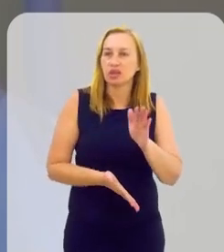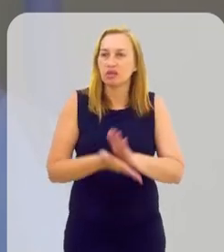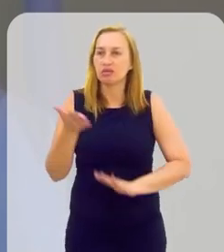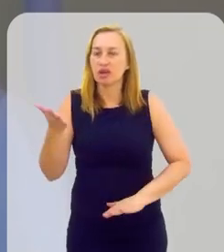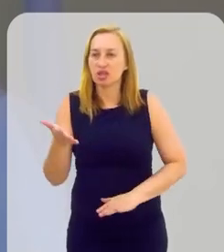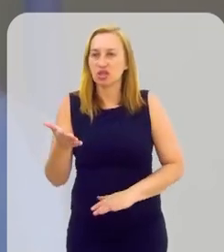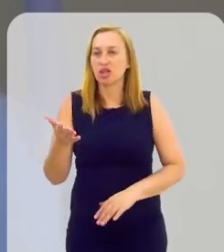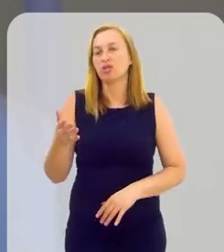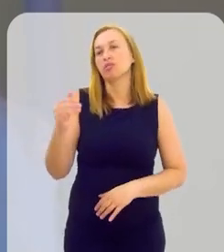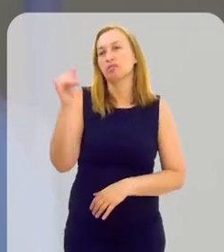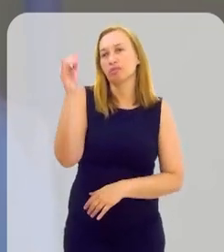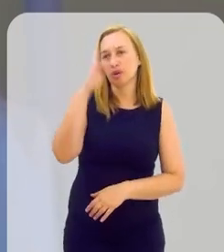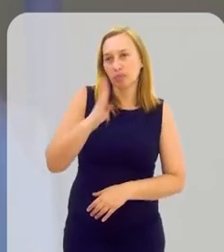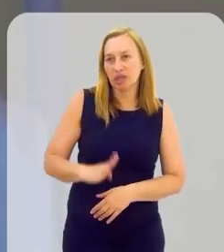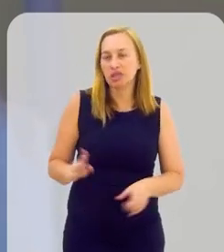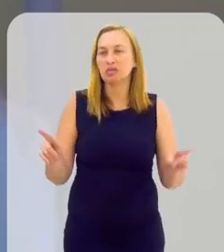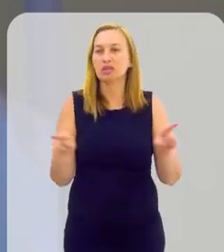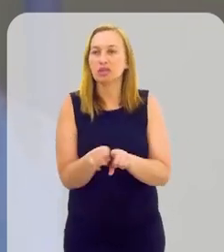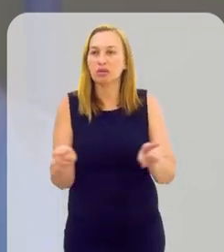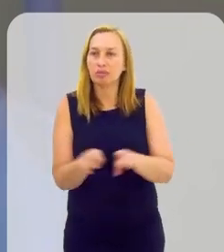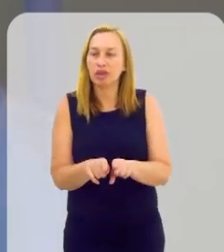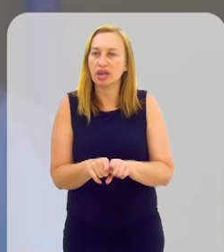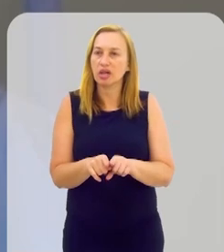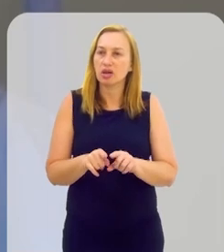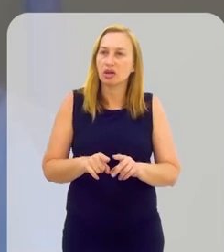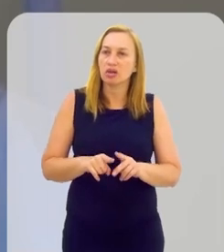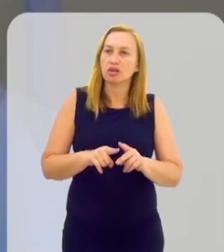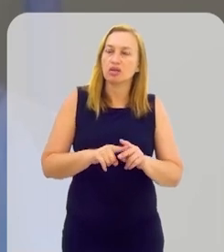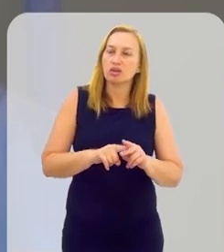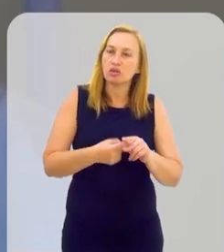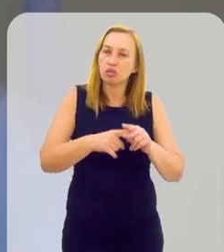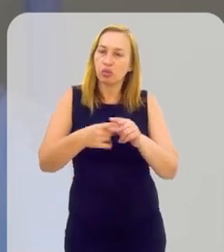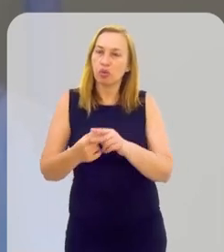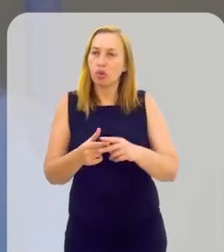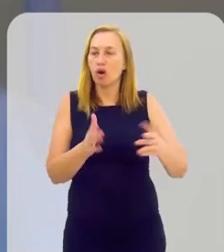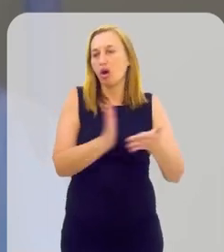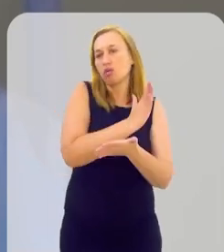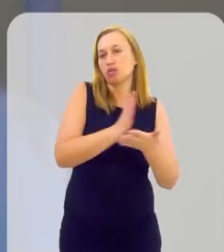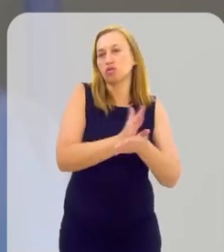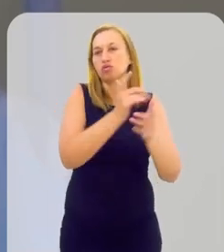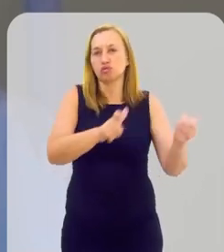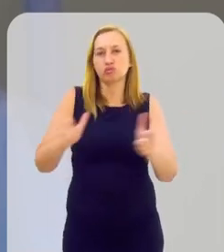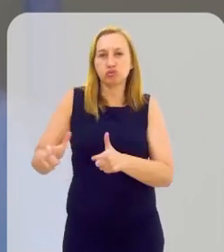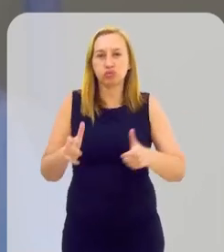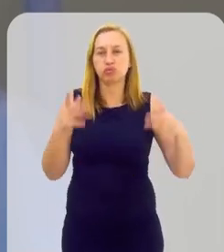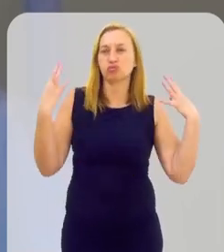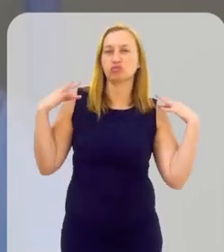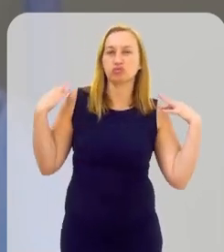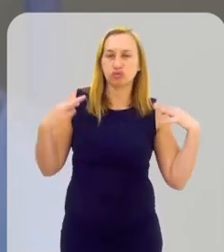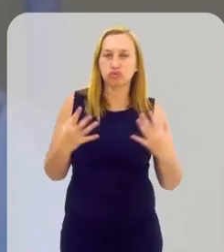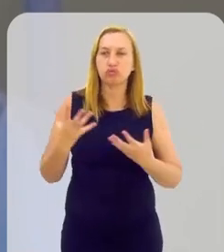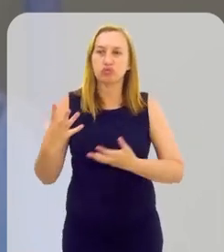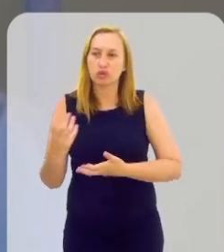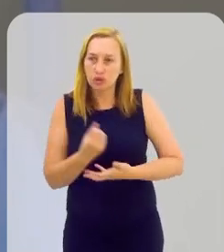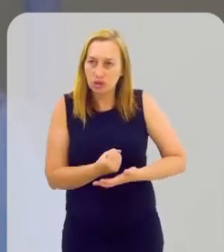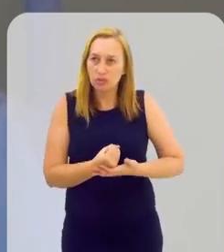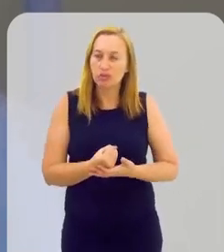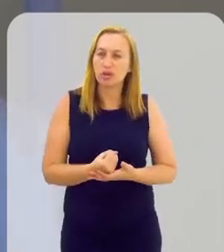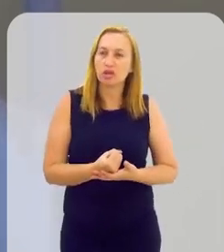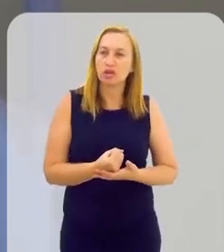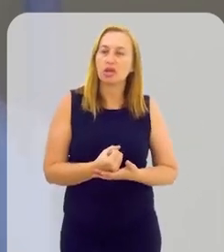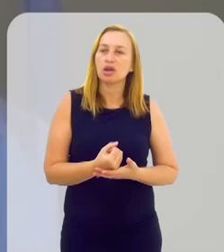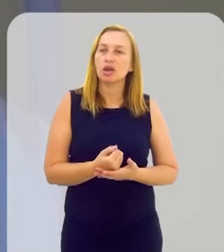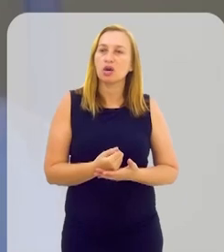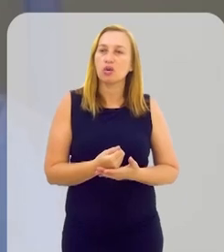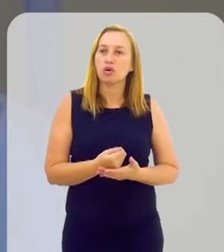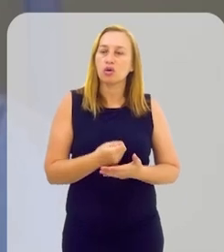fluminenses viajaram bastante para esses lugares. O Rio também se reinventou em algumas regiões turísticas, passaram a receber hóspedes